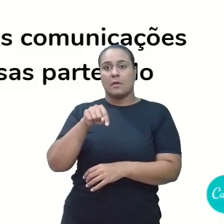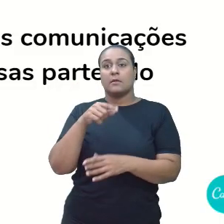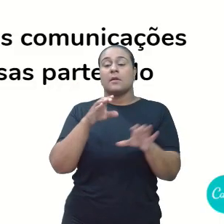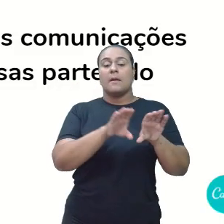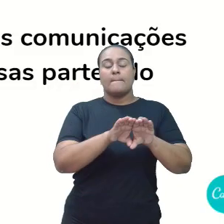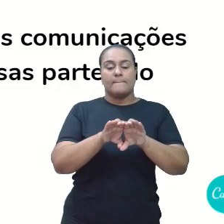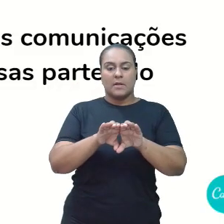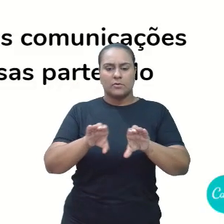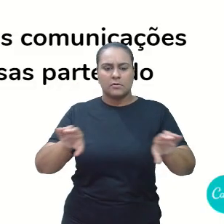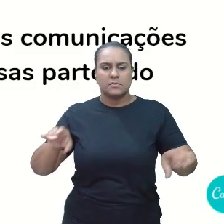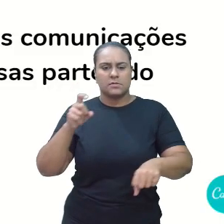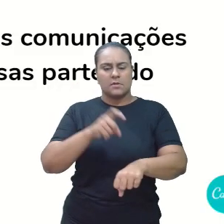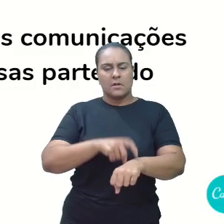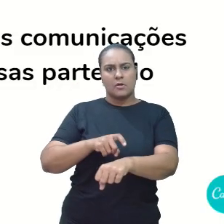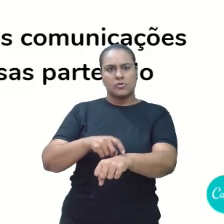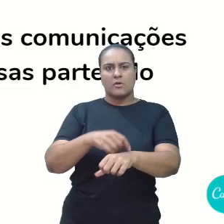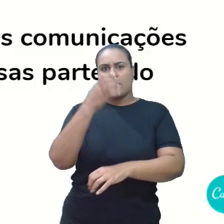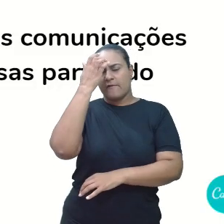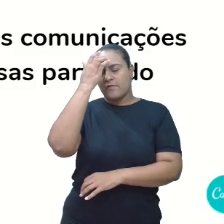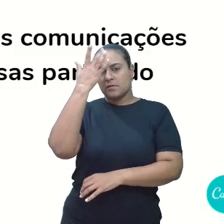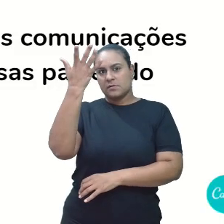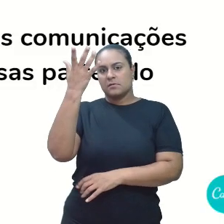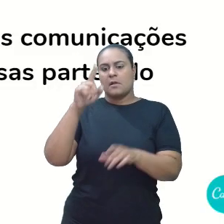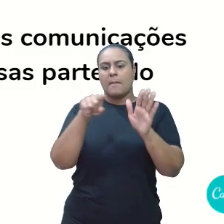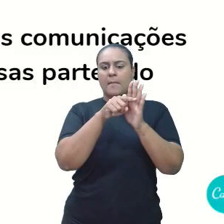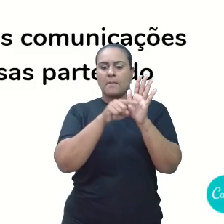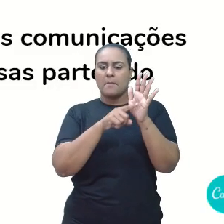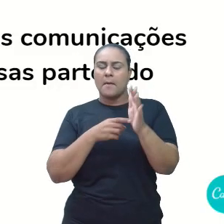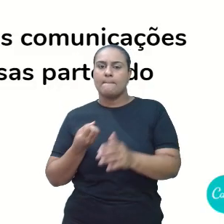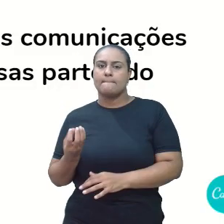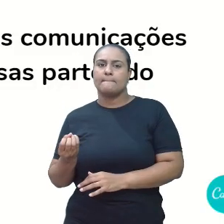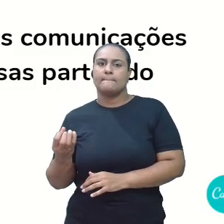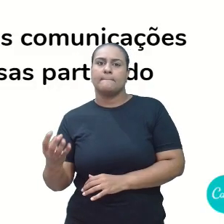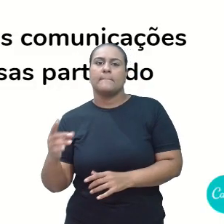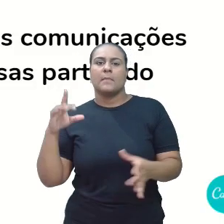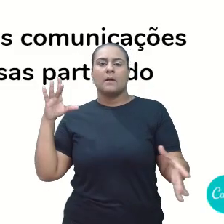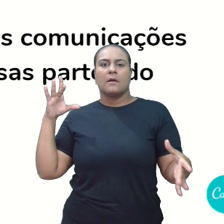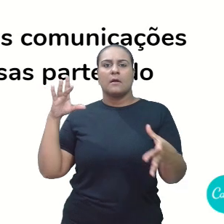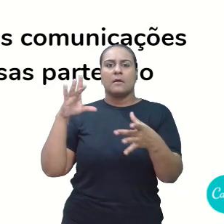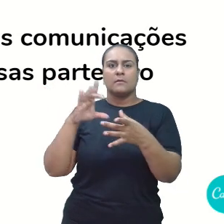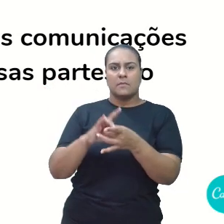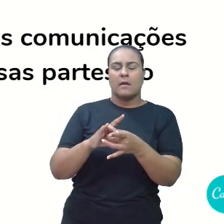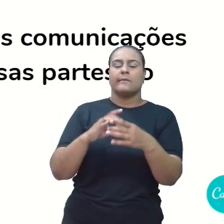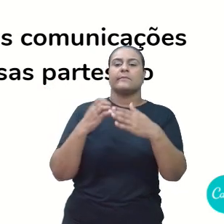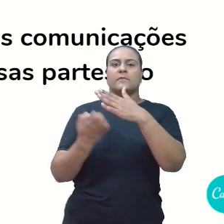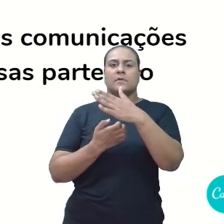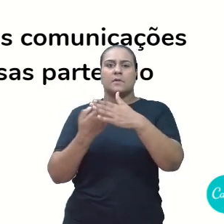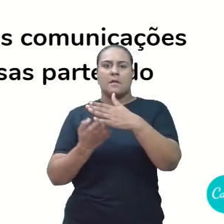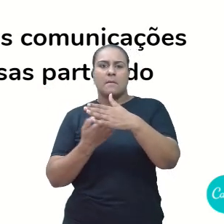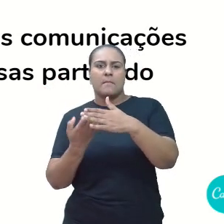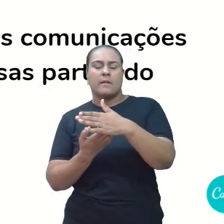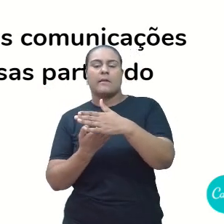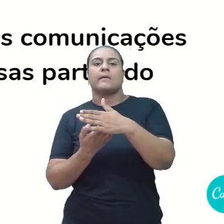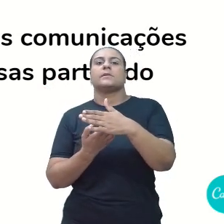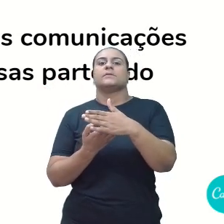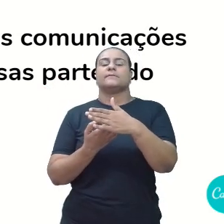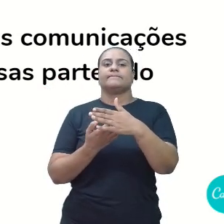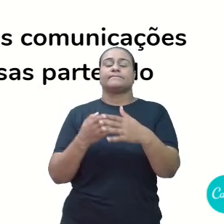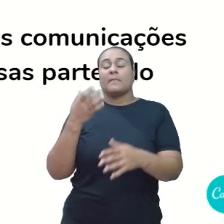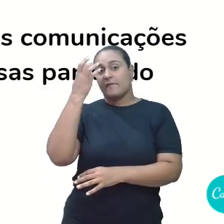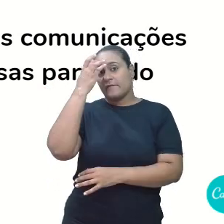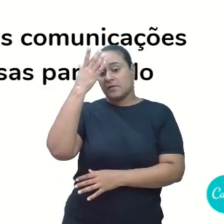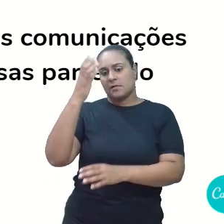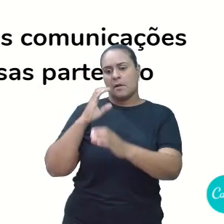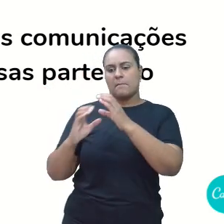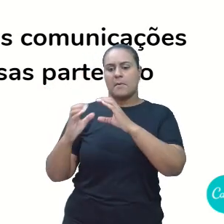horas da Terra, facilitar a programação de viagens nacionais, possibilita a integração de empresas de transações, facilitar a comunicação